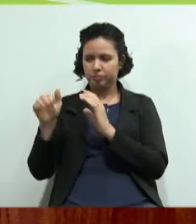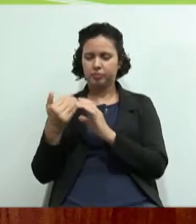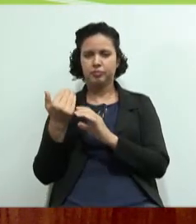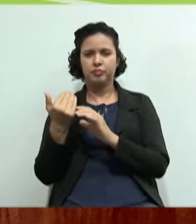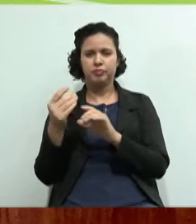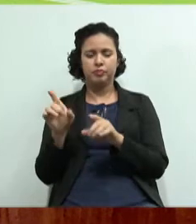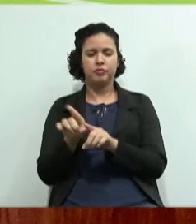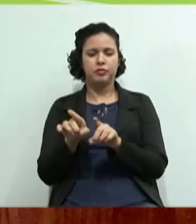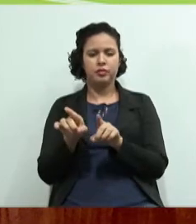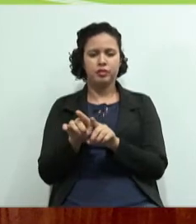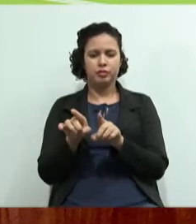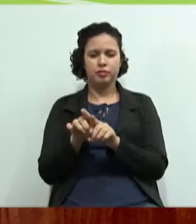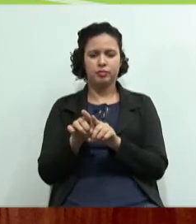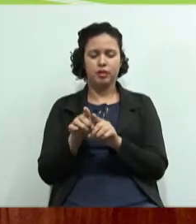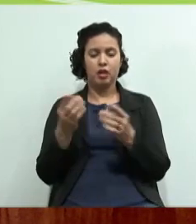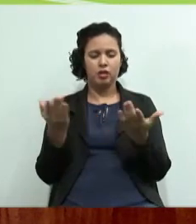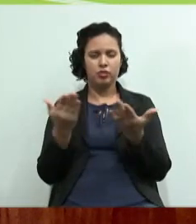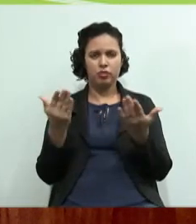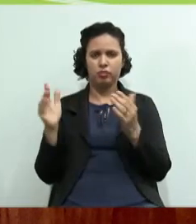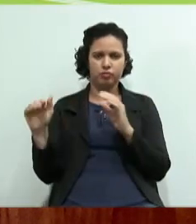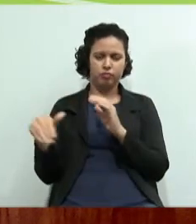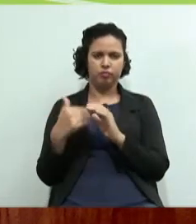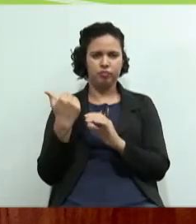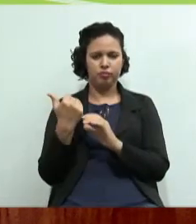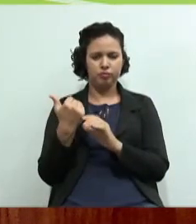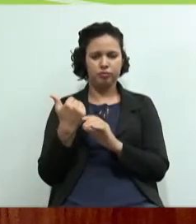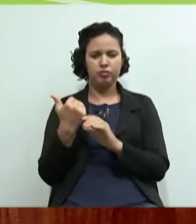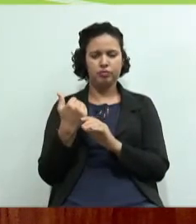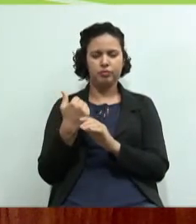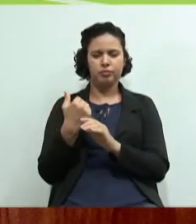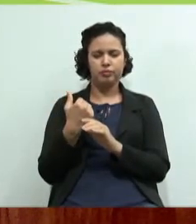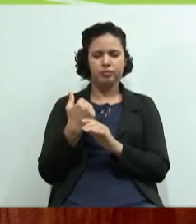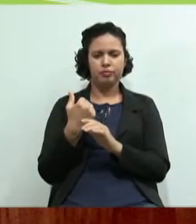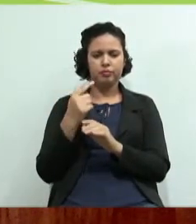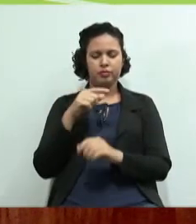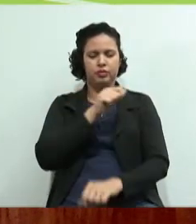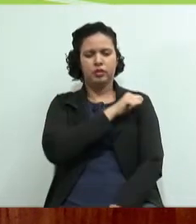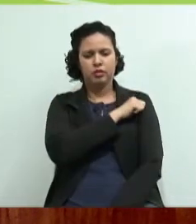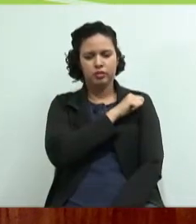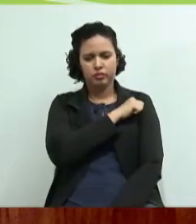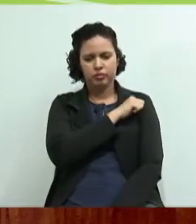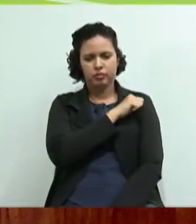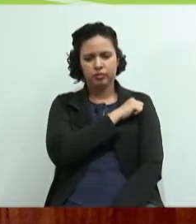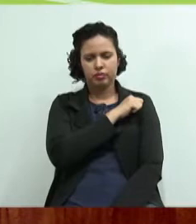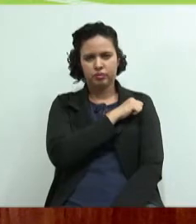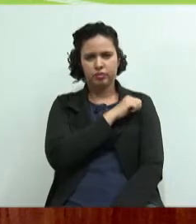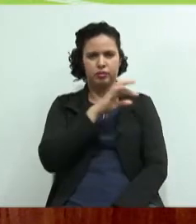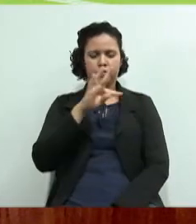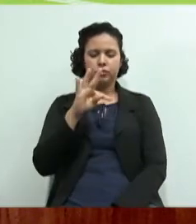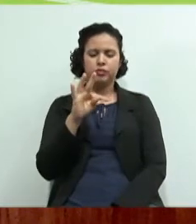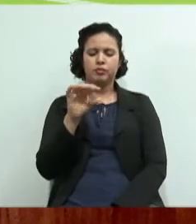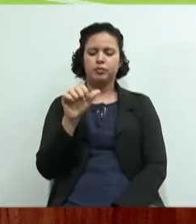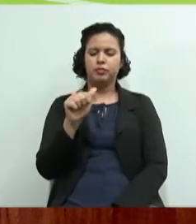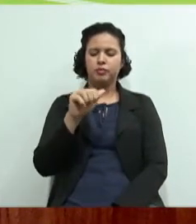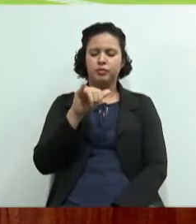E também nós acabamos de receber aqui da Graziele e da Thaisa